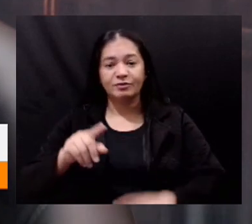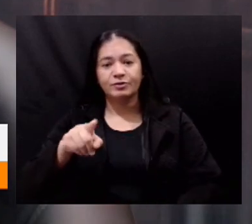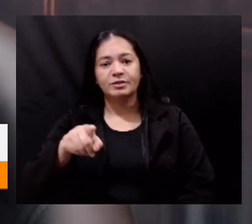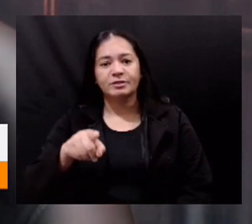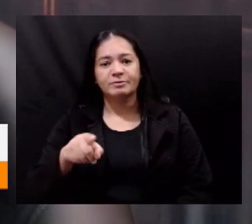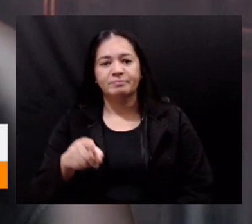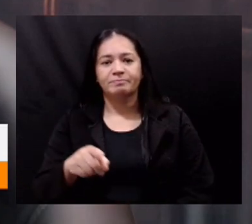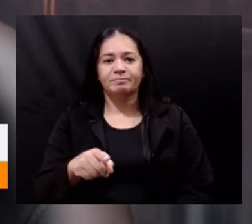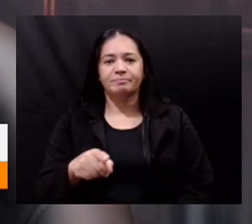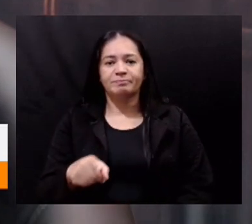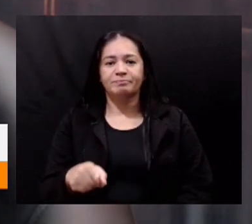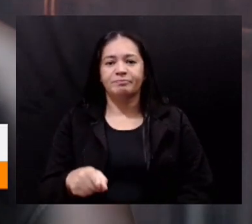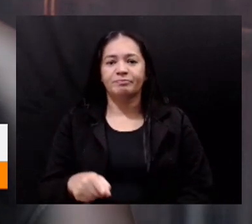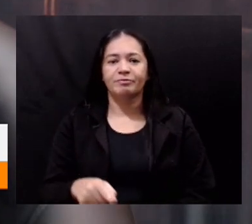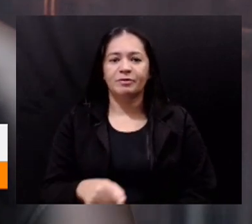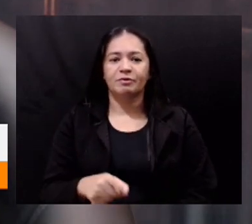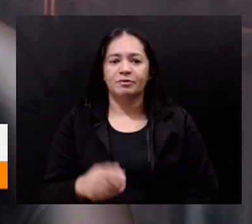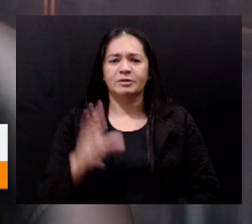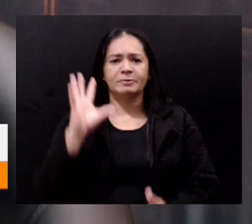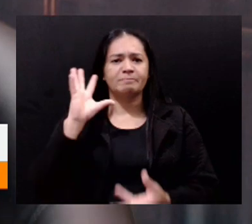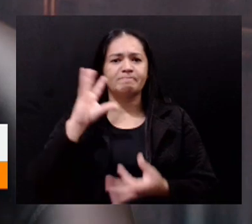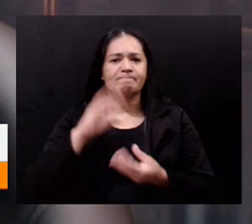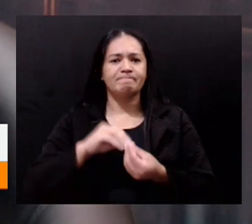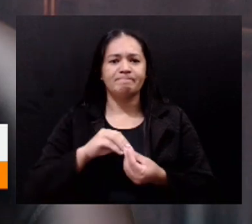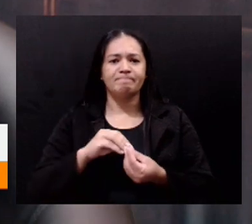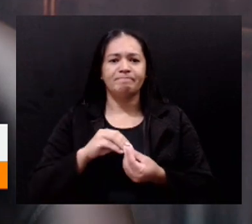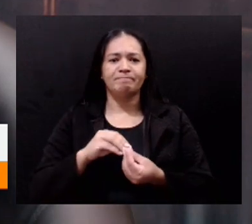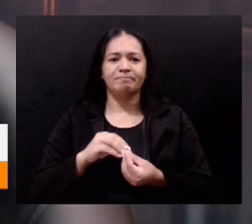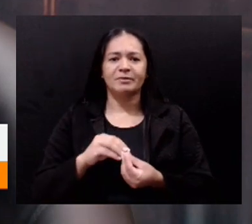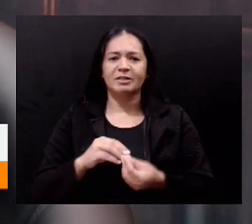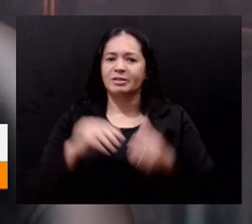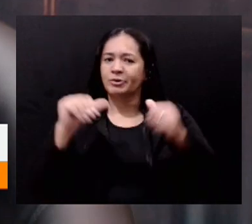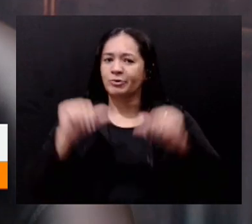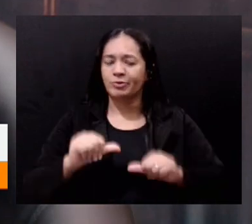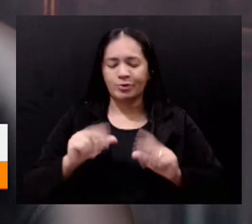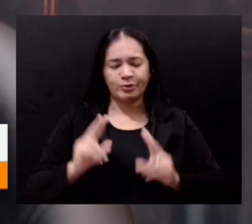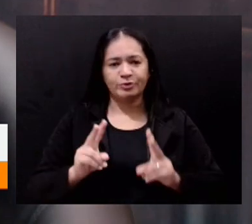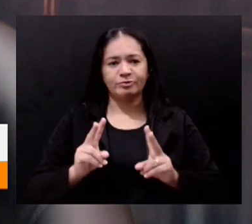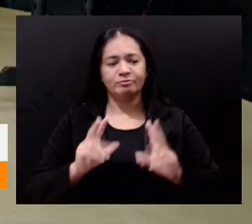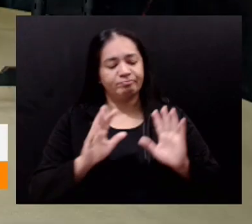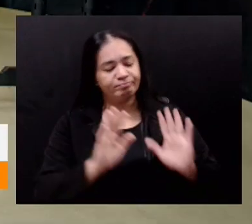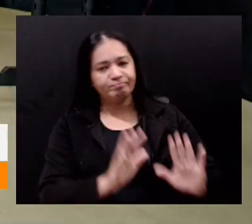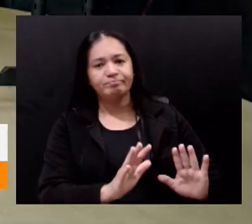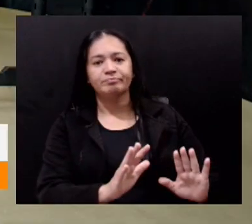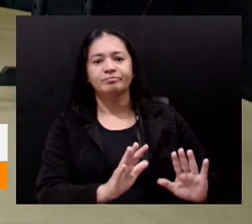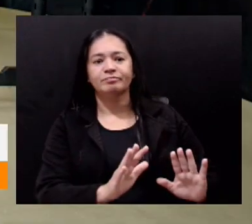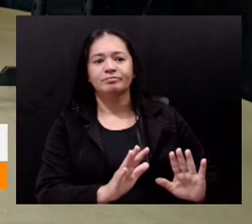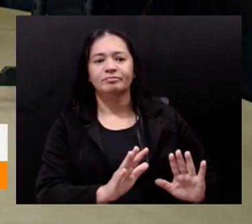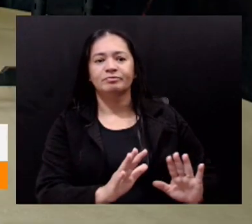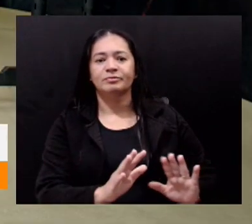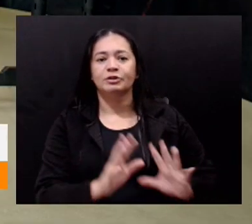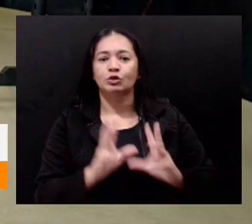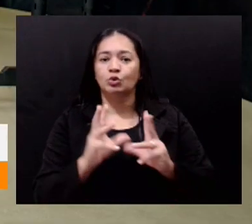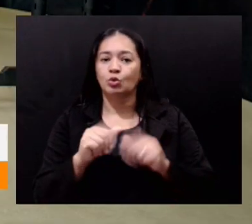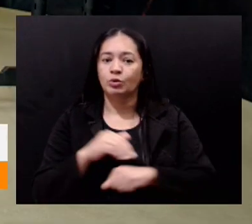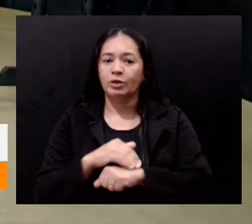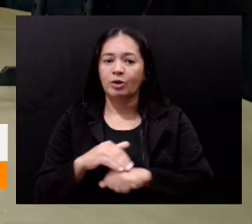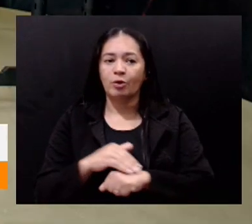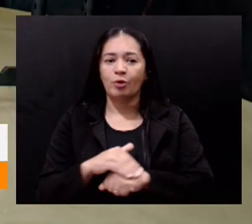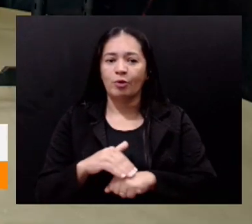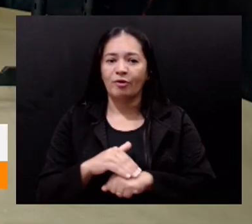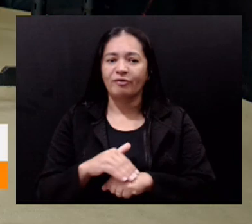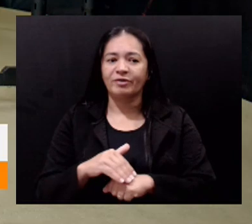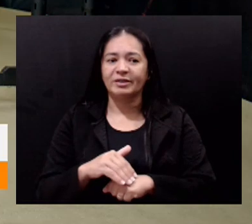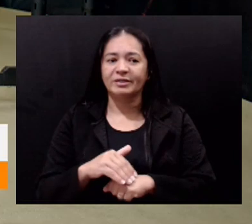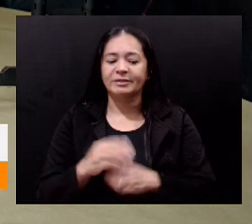à conclusão que não está te fazendo bem, e aí então, Todo né, diálogo, ele tem uma... vai chegar nesse ponto Vai chegar